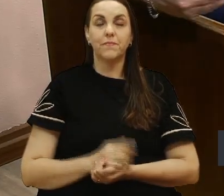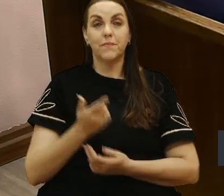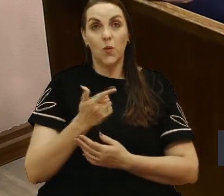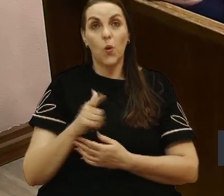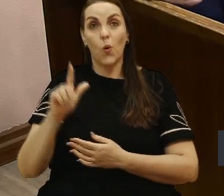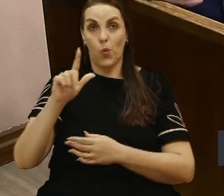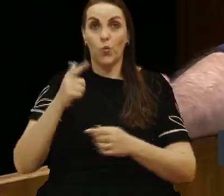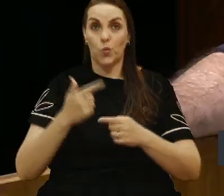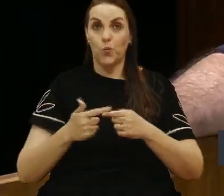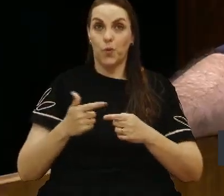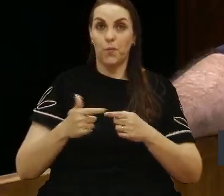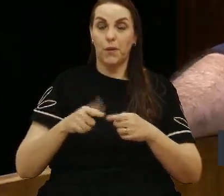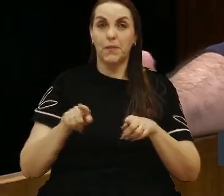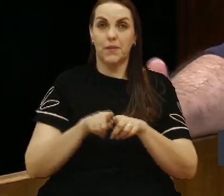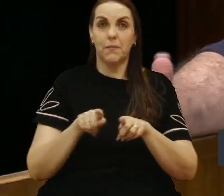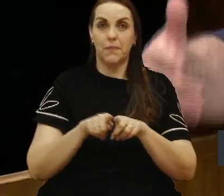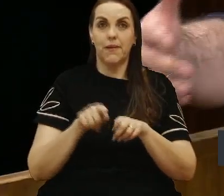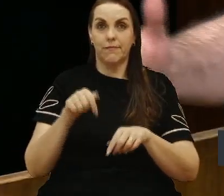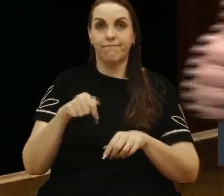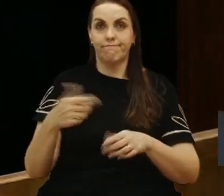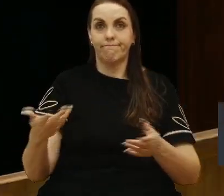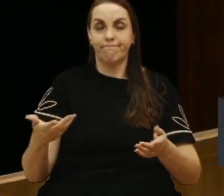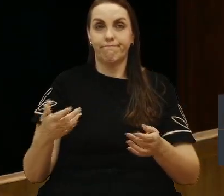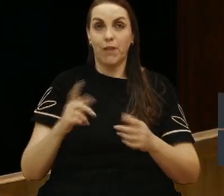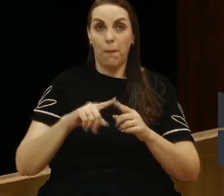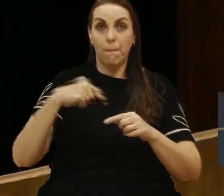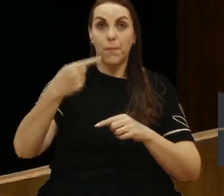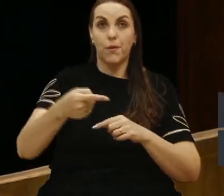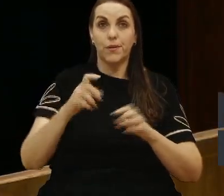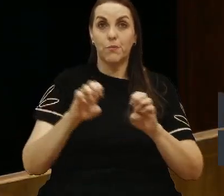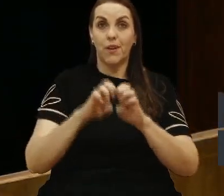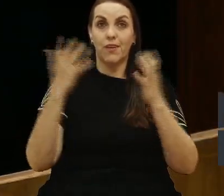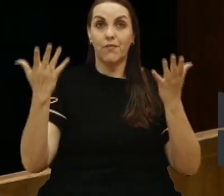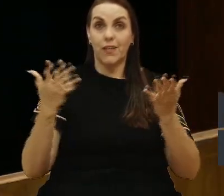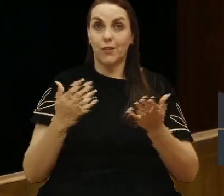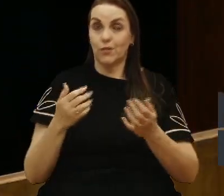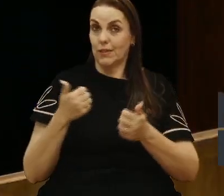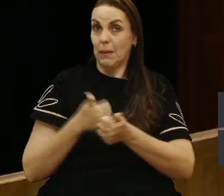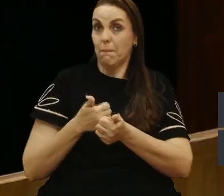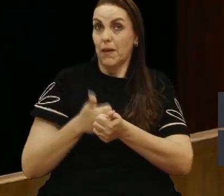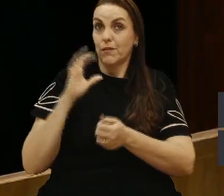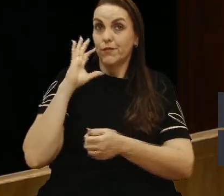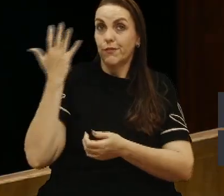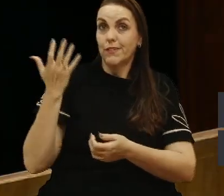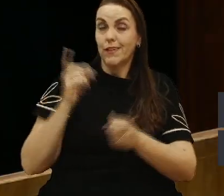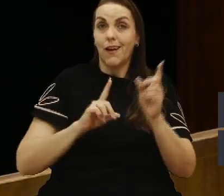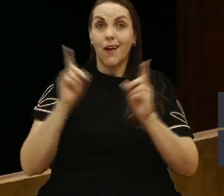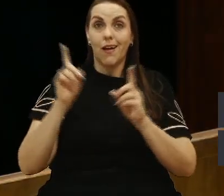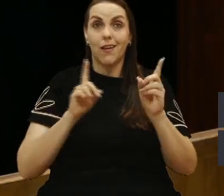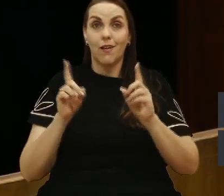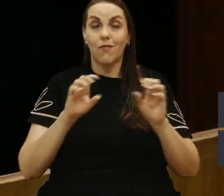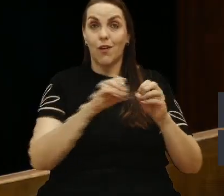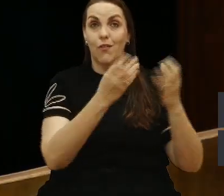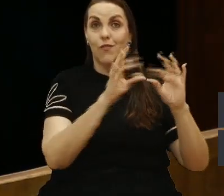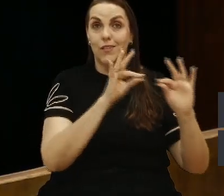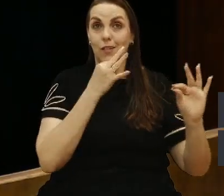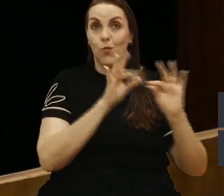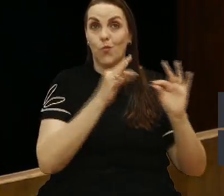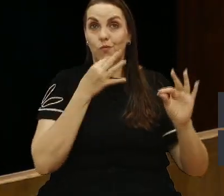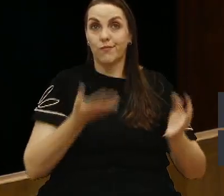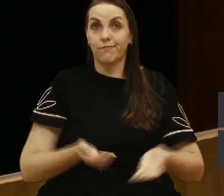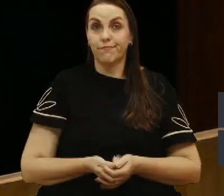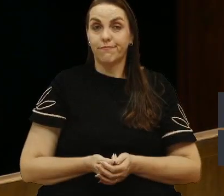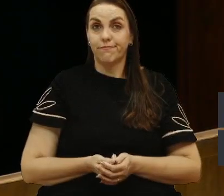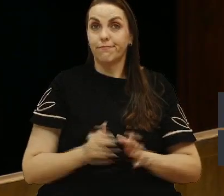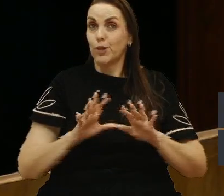Outro problema que a gente tem é a questão dos próximos eventos que se avizinham. Carnaval e Festa da Uva. Aí,